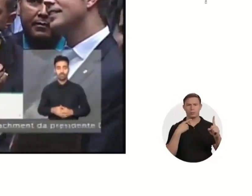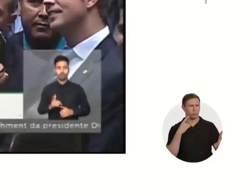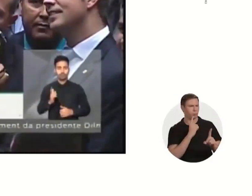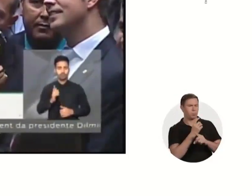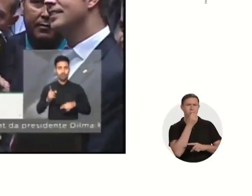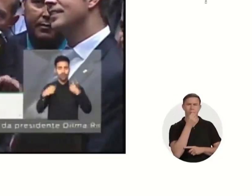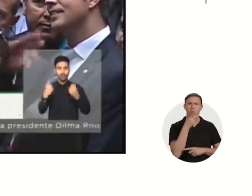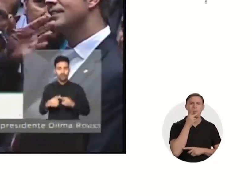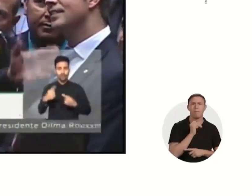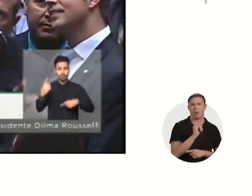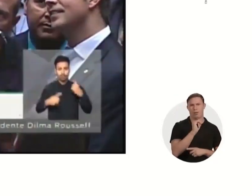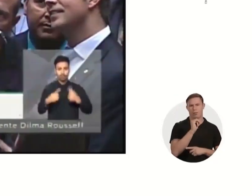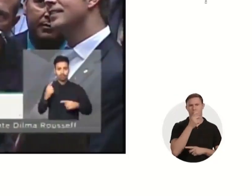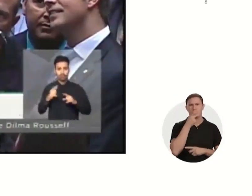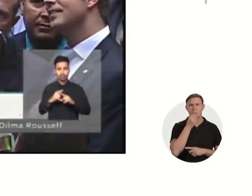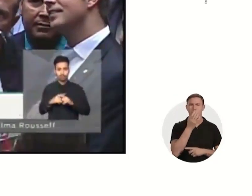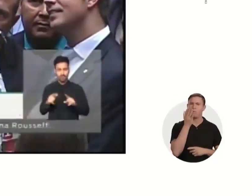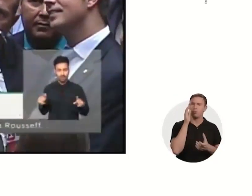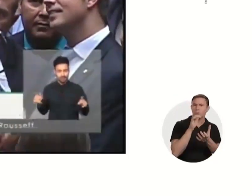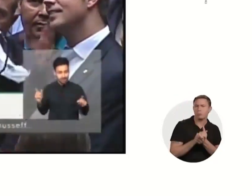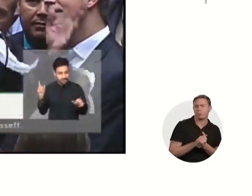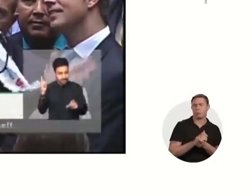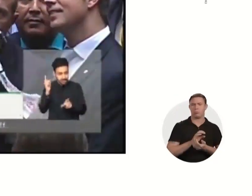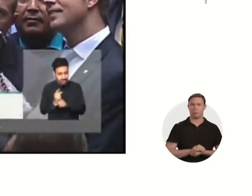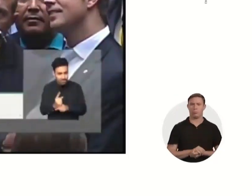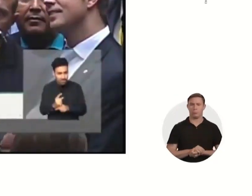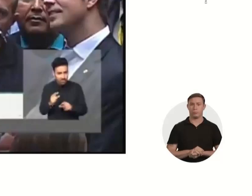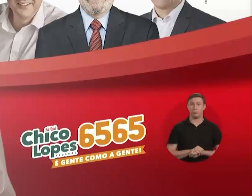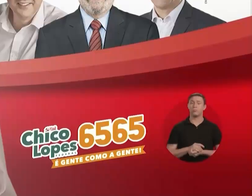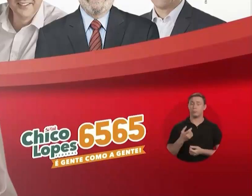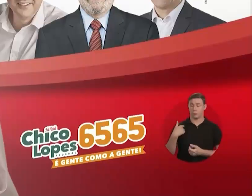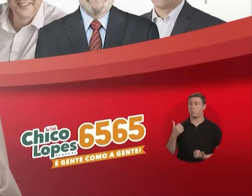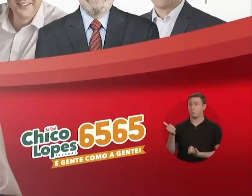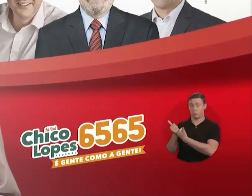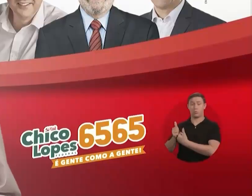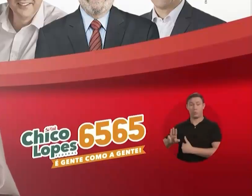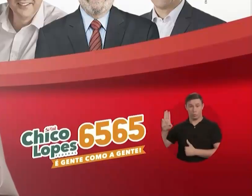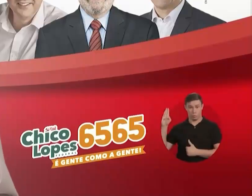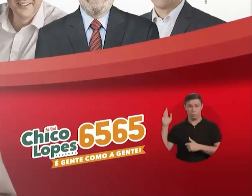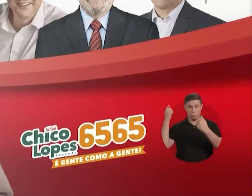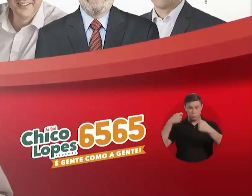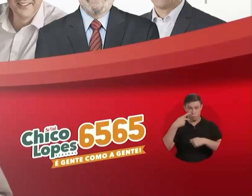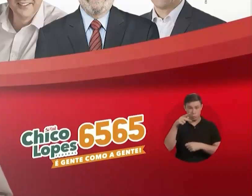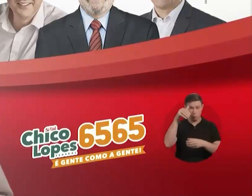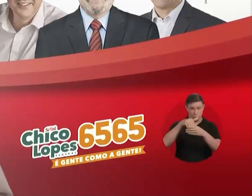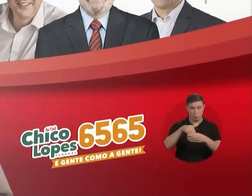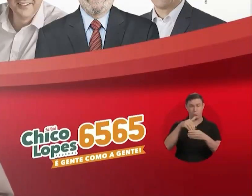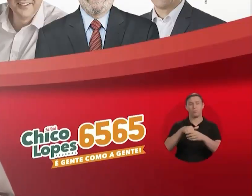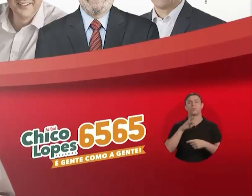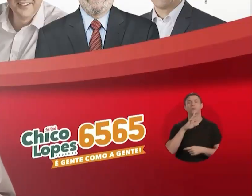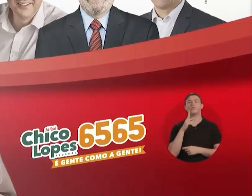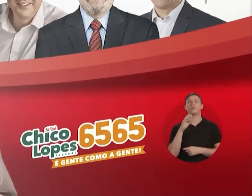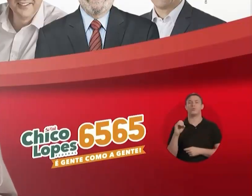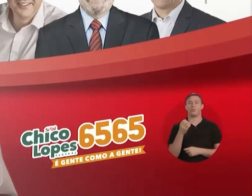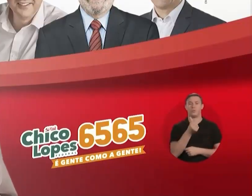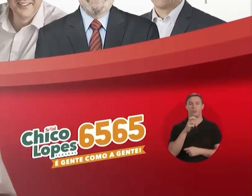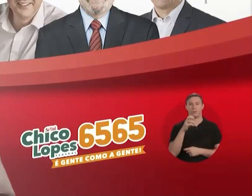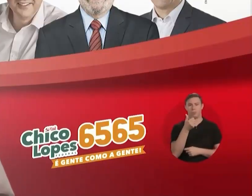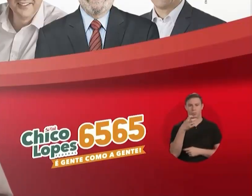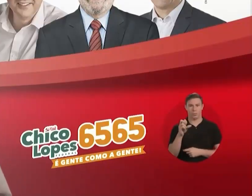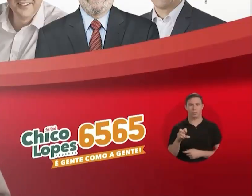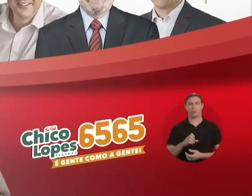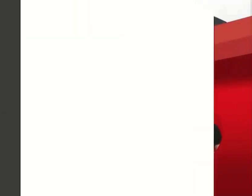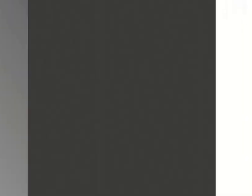política, mas é o encontro dos bons maridos, bons pais. Estou com Lula e preciso do seu voto. Chico